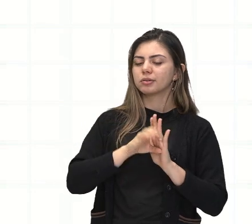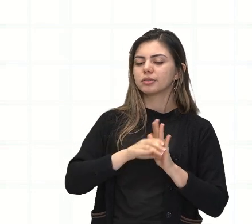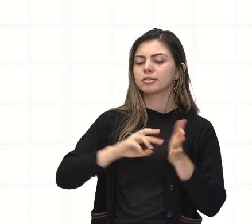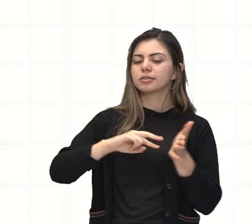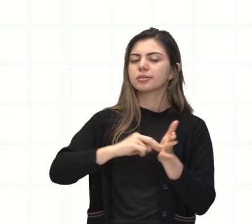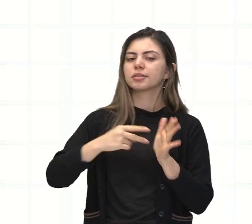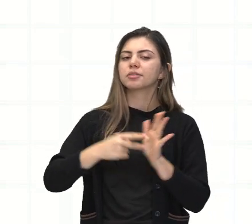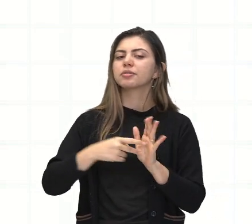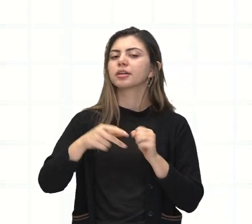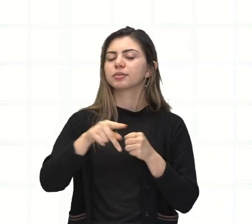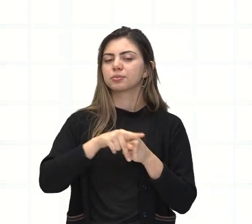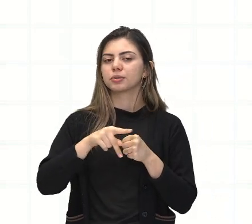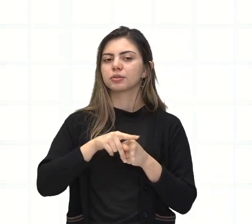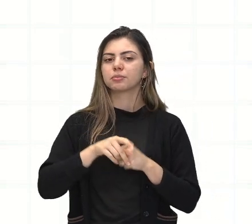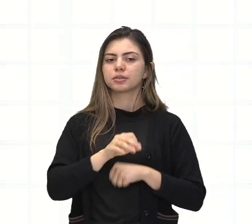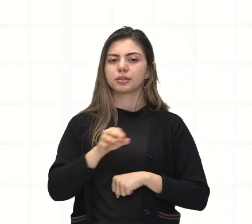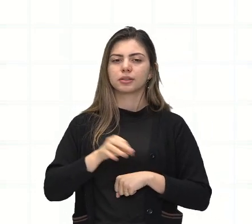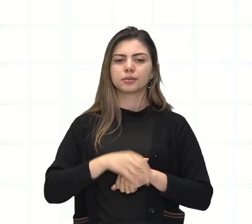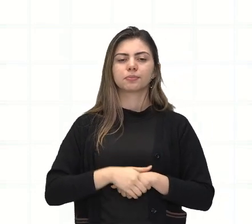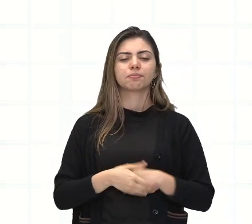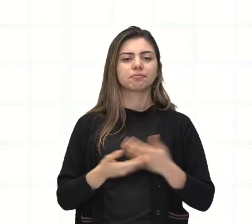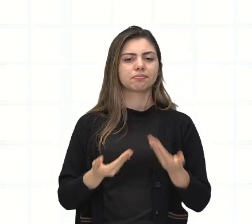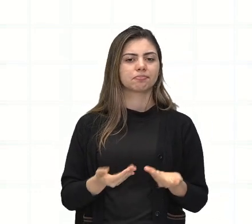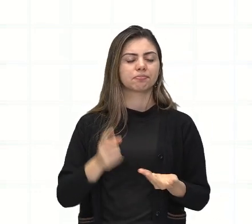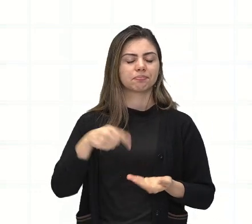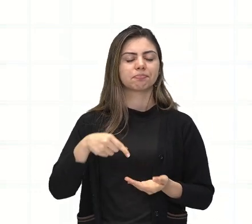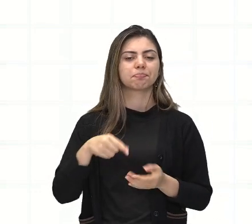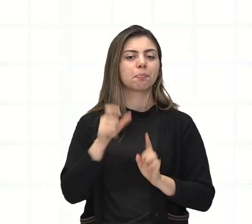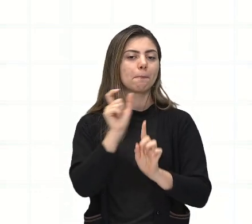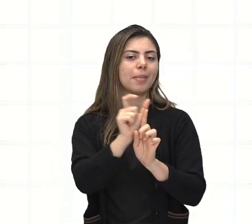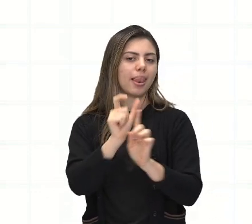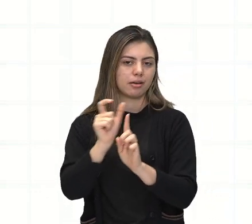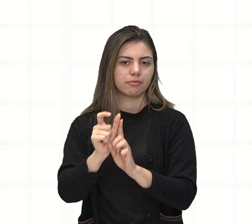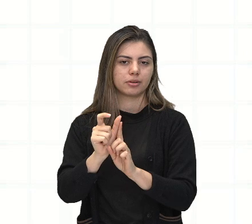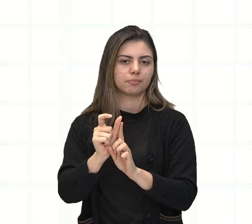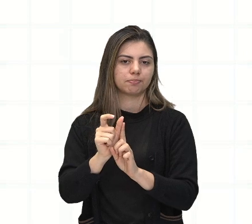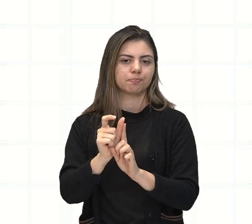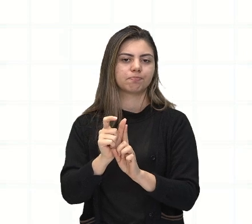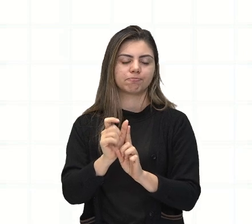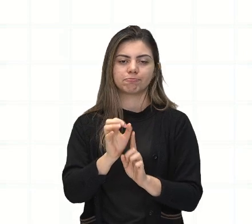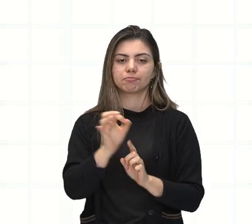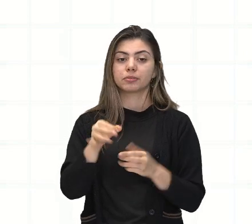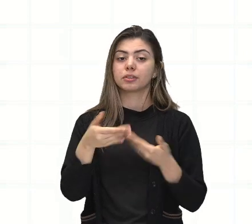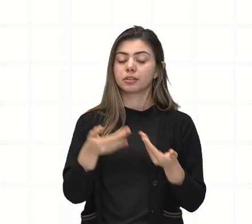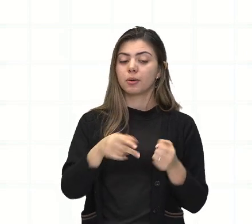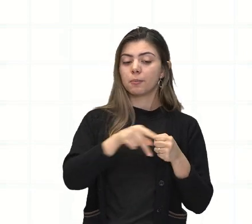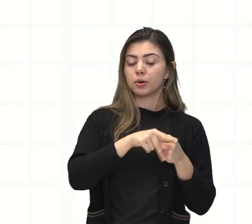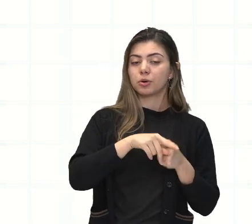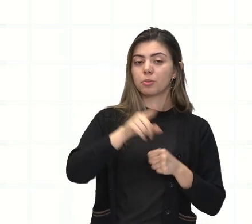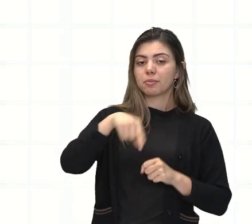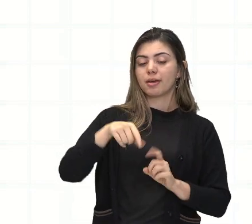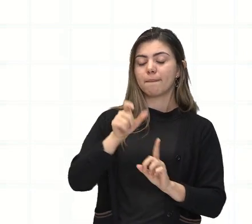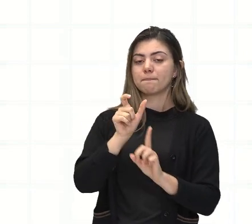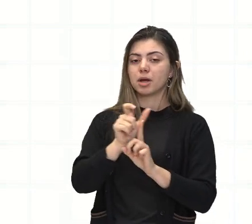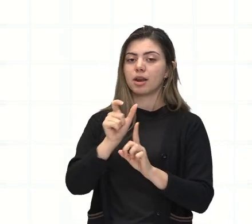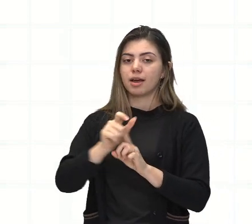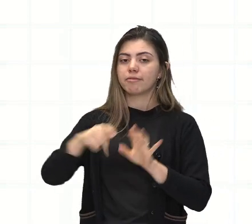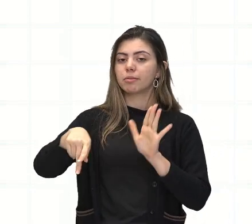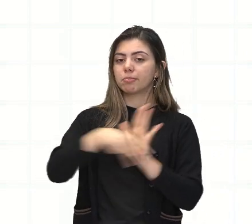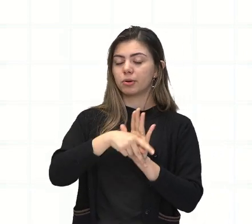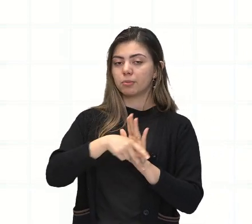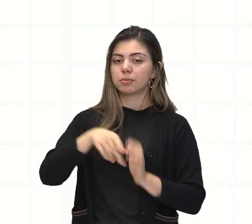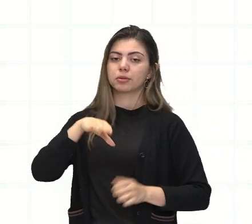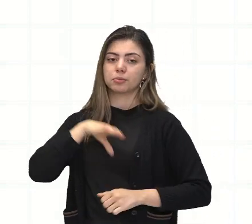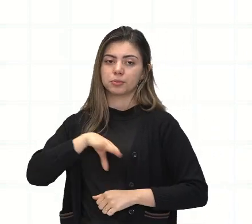é o pronome, né? Então, são palavras, certo? Então, os pronomes vão ser palavras da língua portuguesa